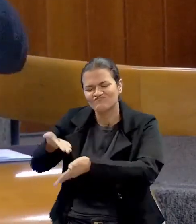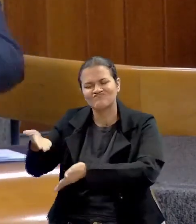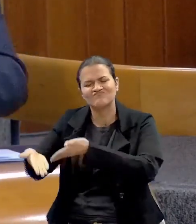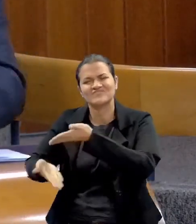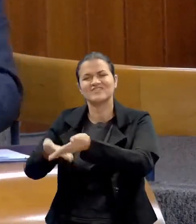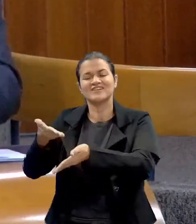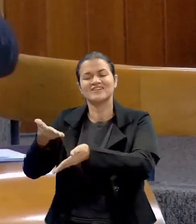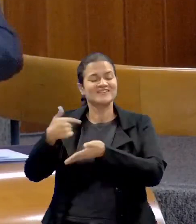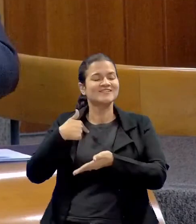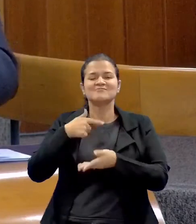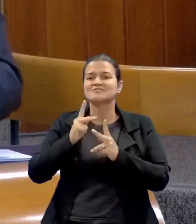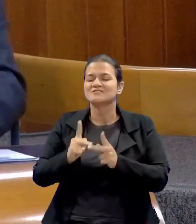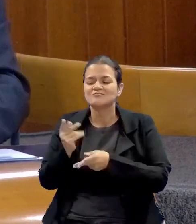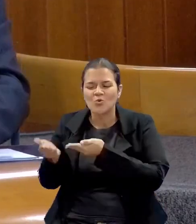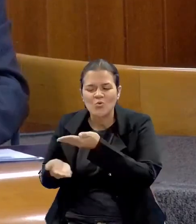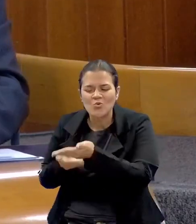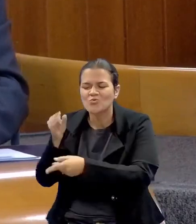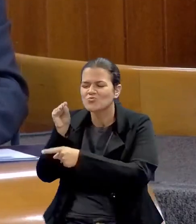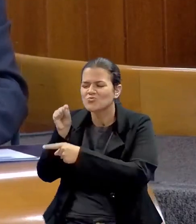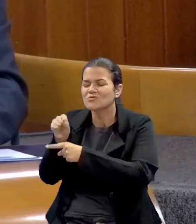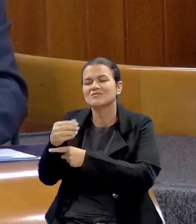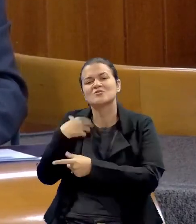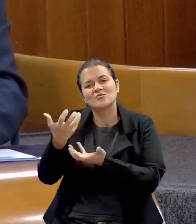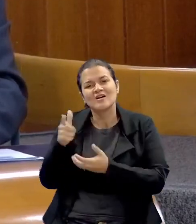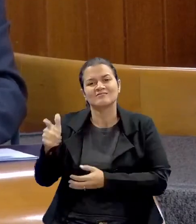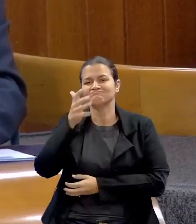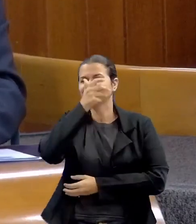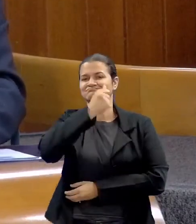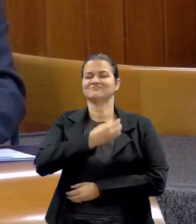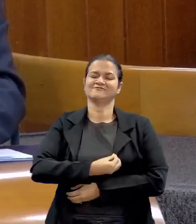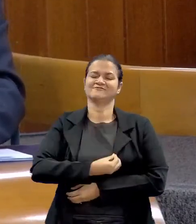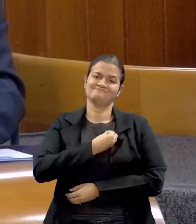condições de fazer, eu fazia, mas queria que ela estivesse hoje.